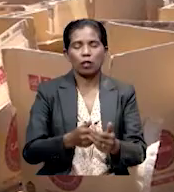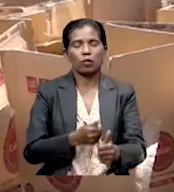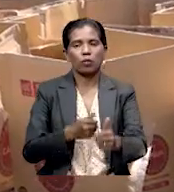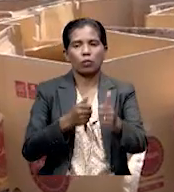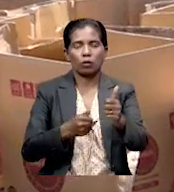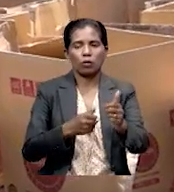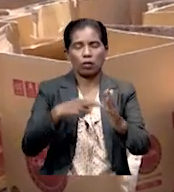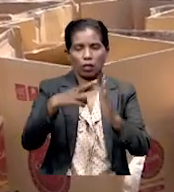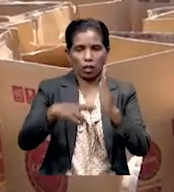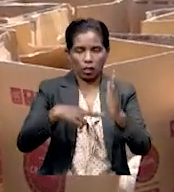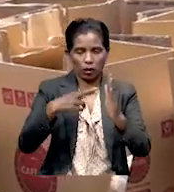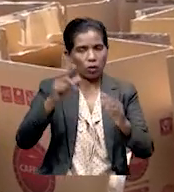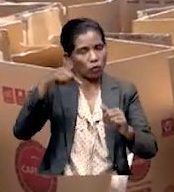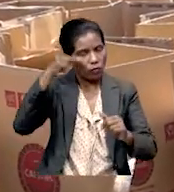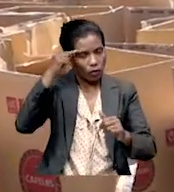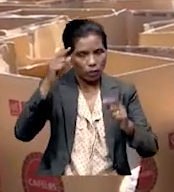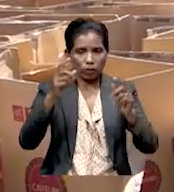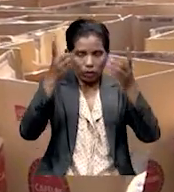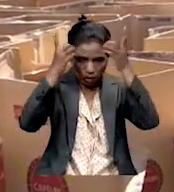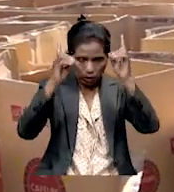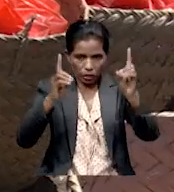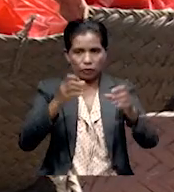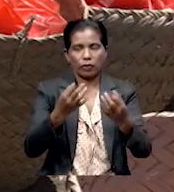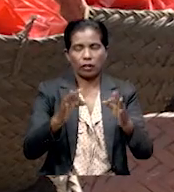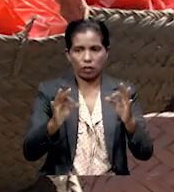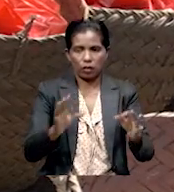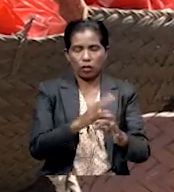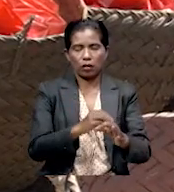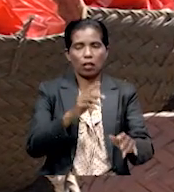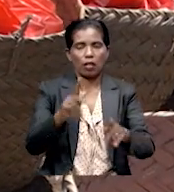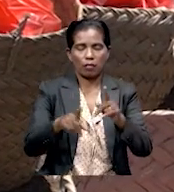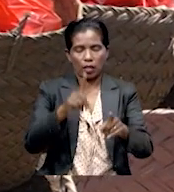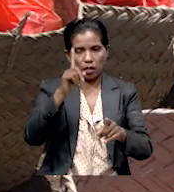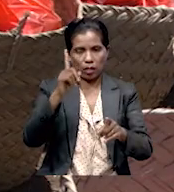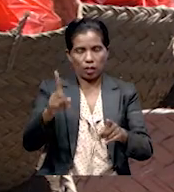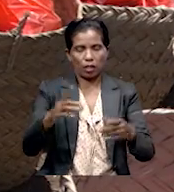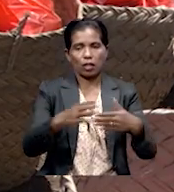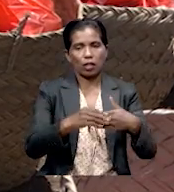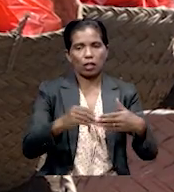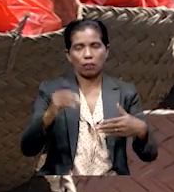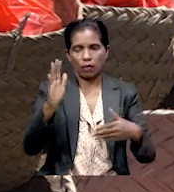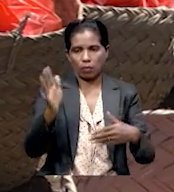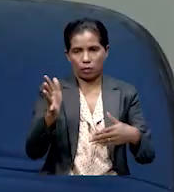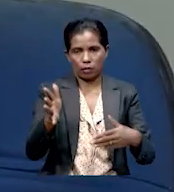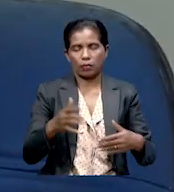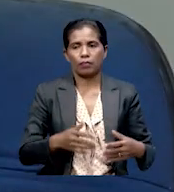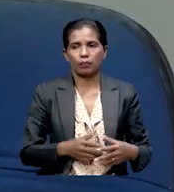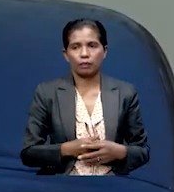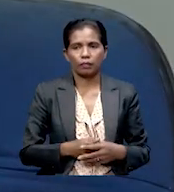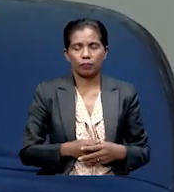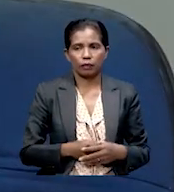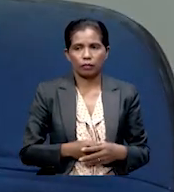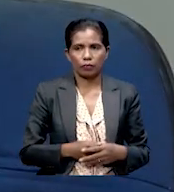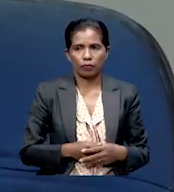tabela nebe governo de Sidi Ona, katak, kada cabeça dólar americano lima nolo. Sesta básica